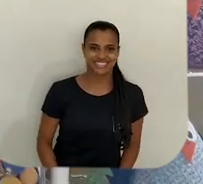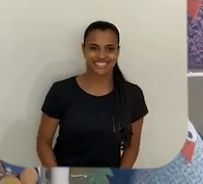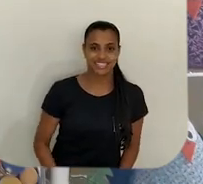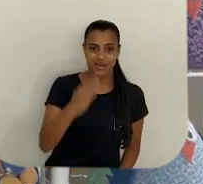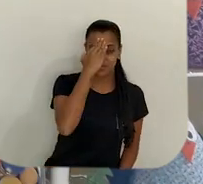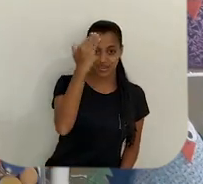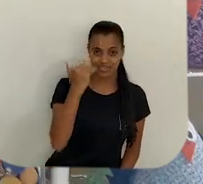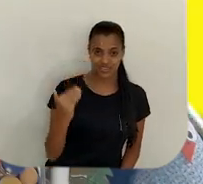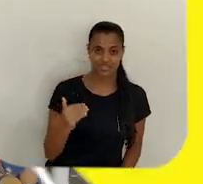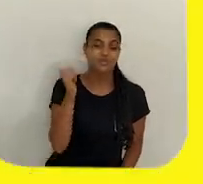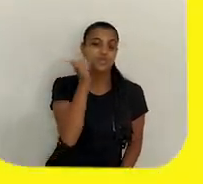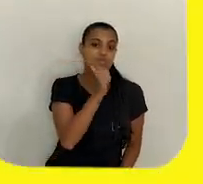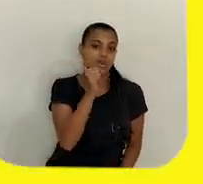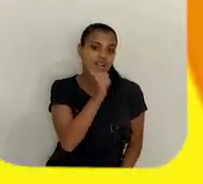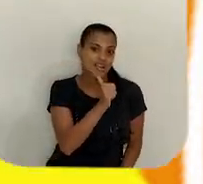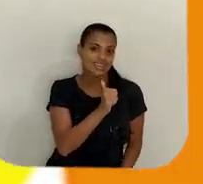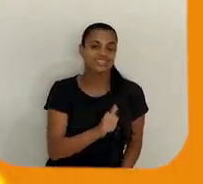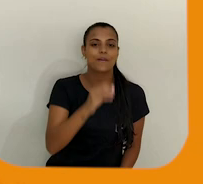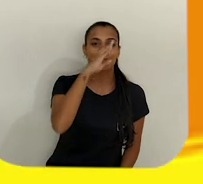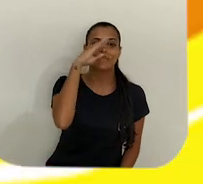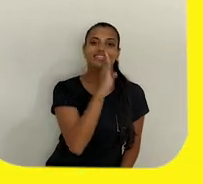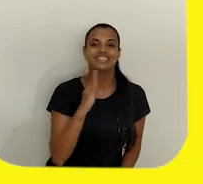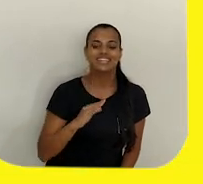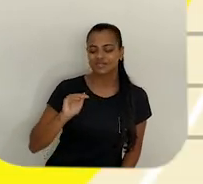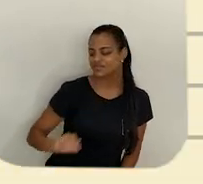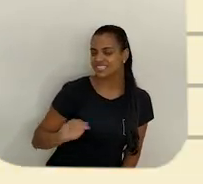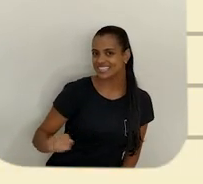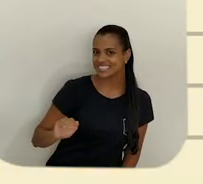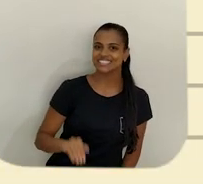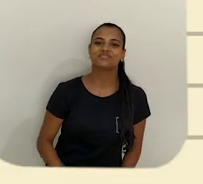o avião de papel